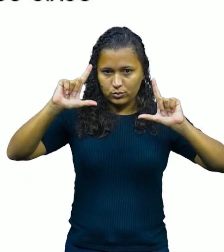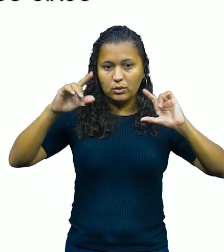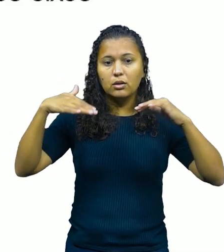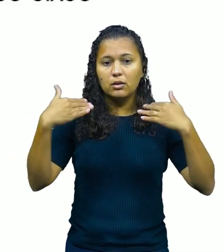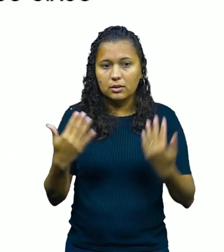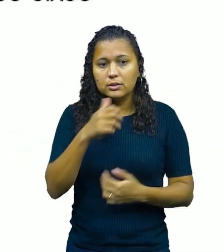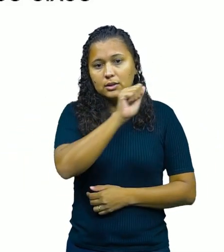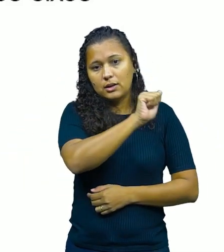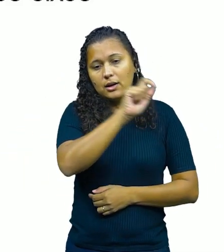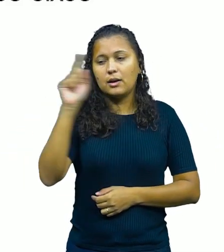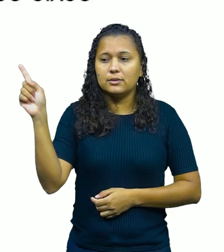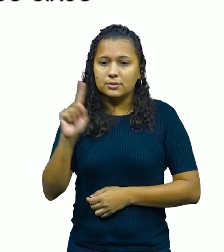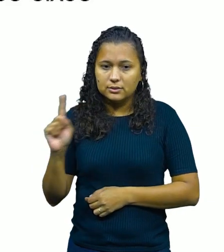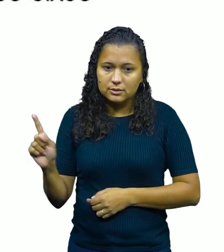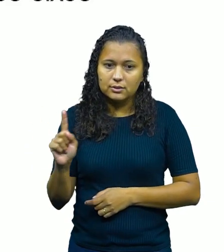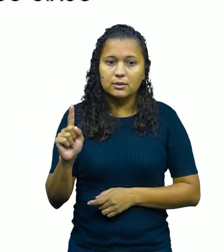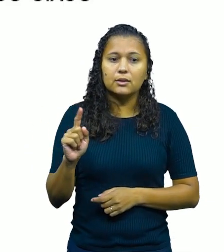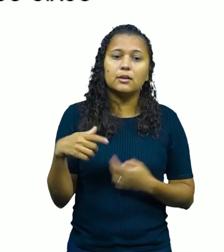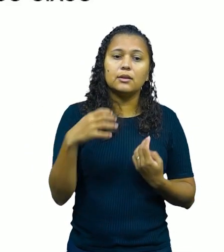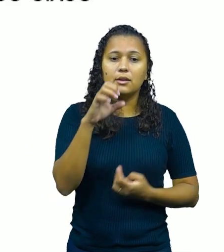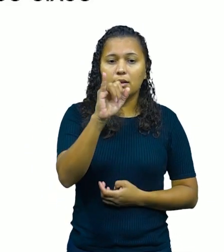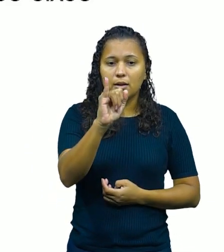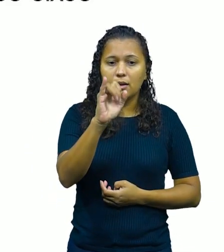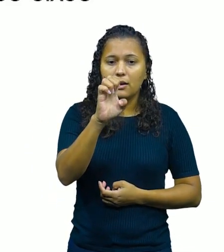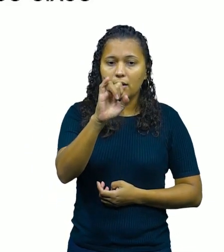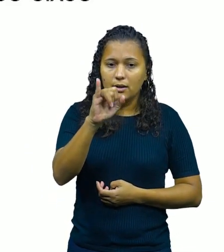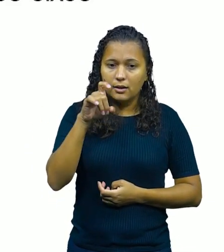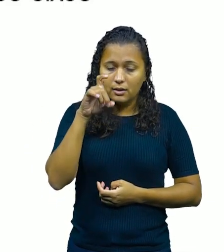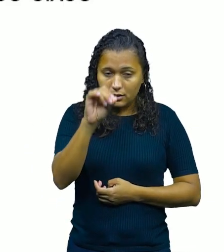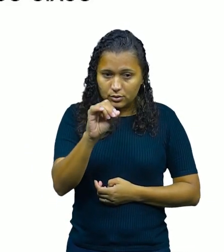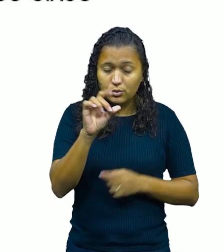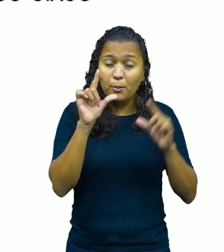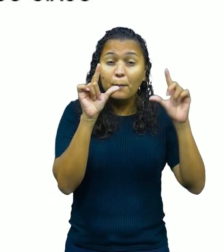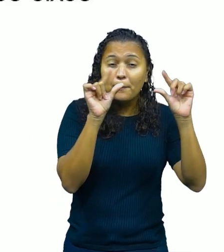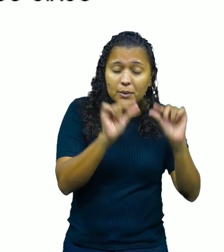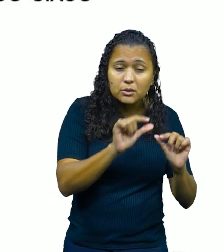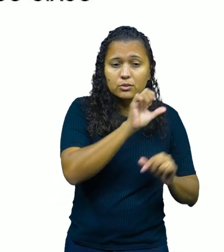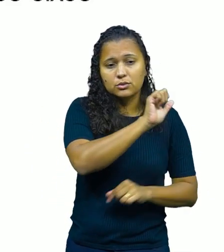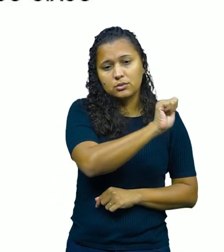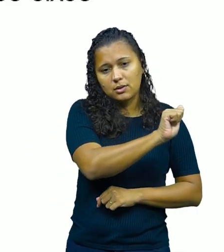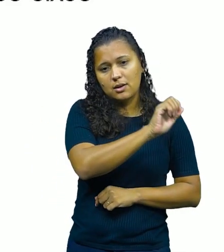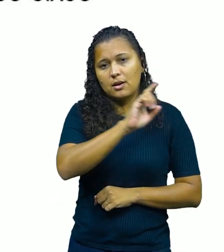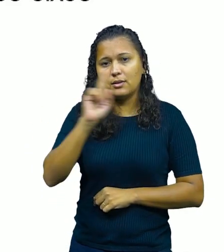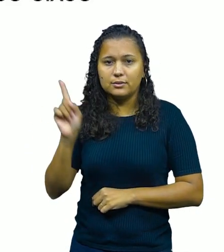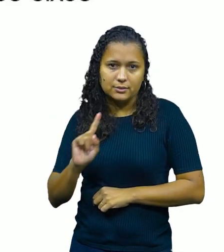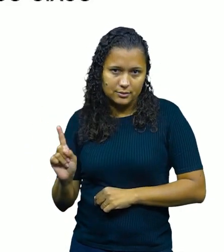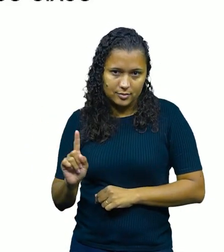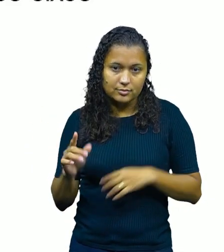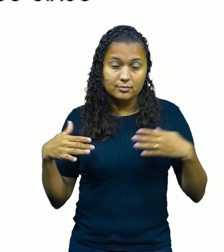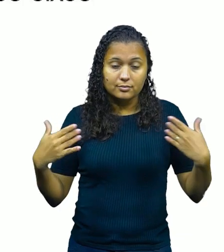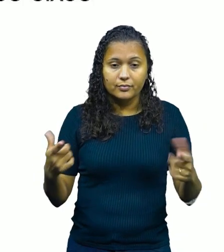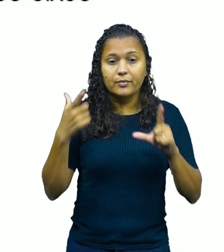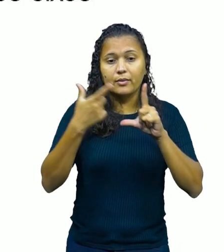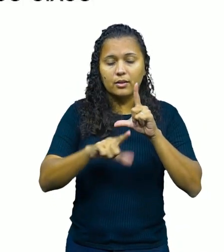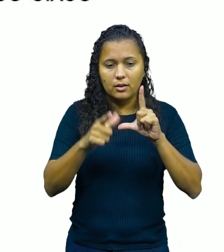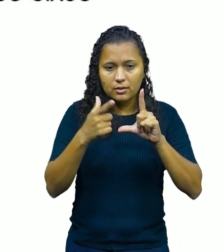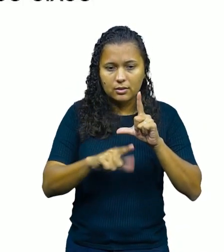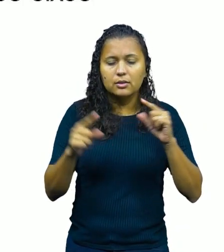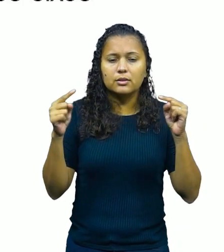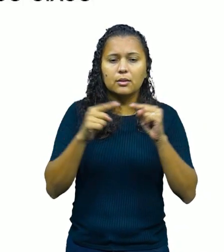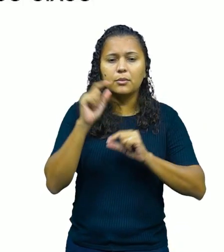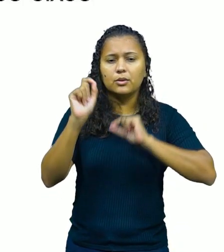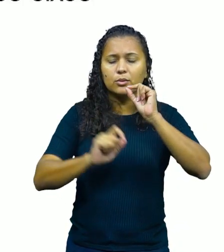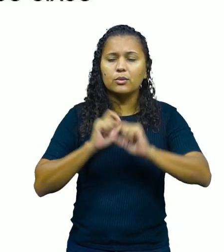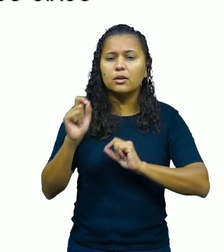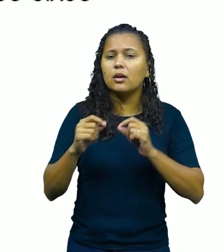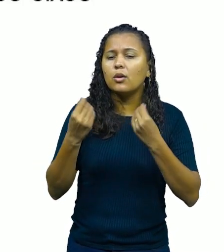eixos você vai ter as letras do tipo minúsculas. E aí essas letras também indo do A ao Z. As letras elas vão indicar